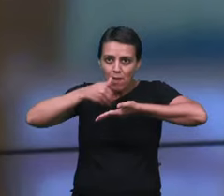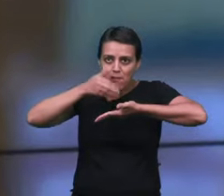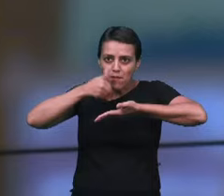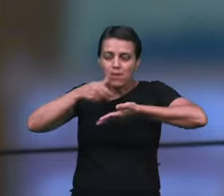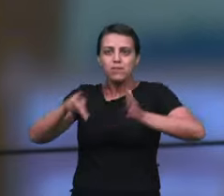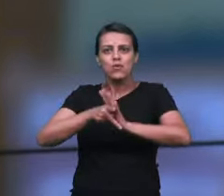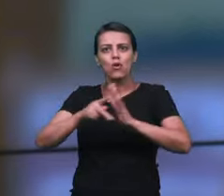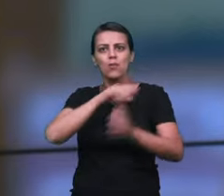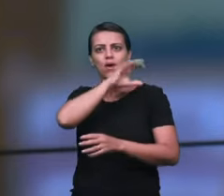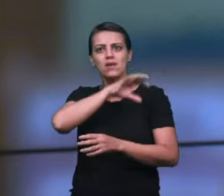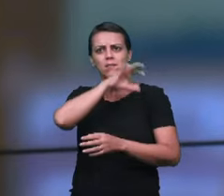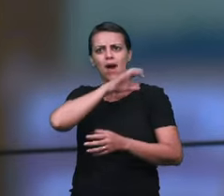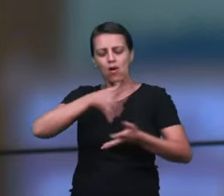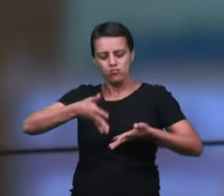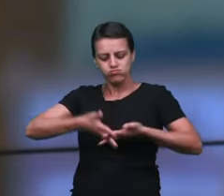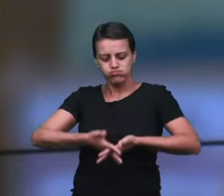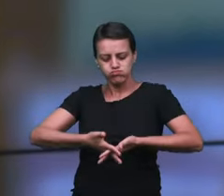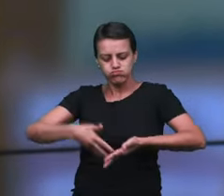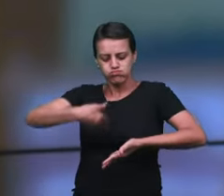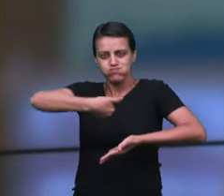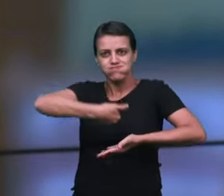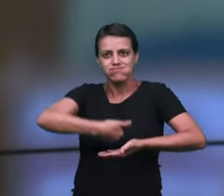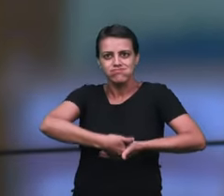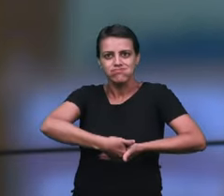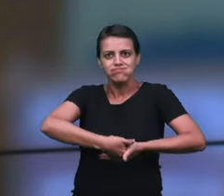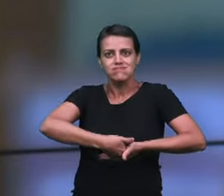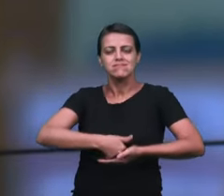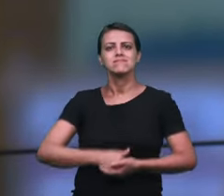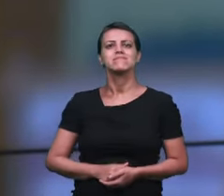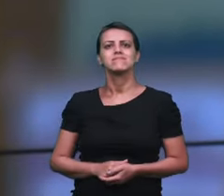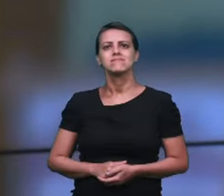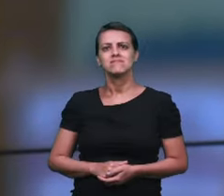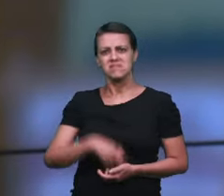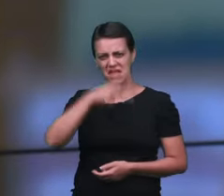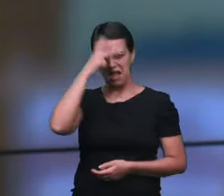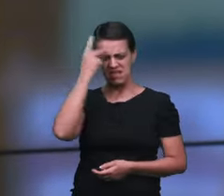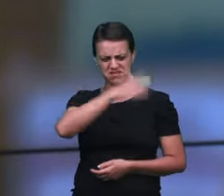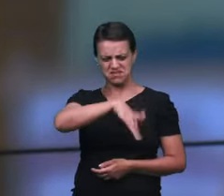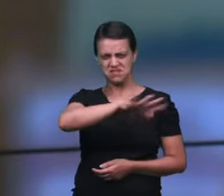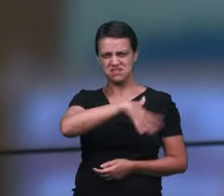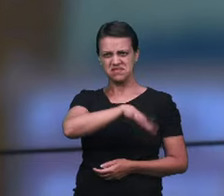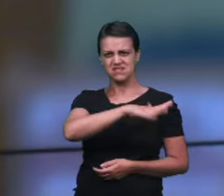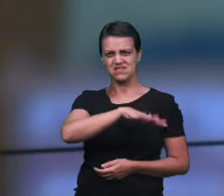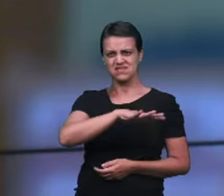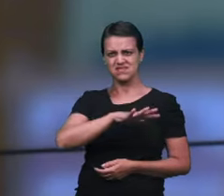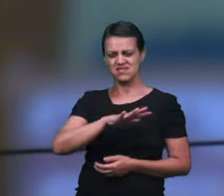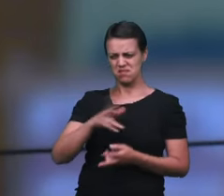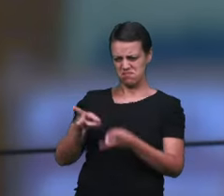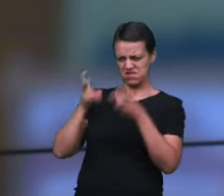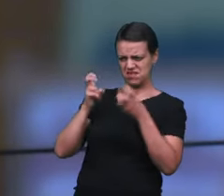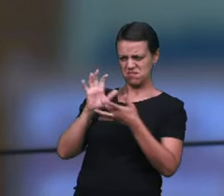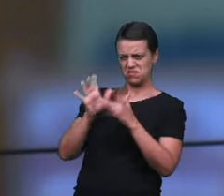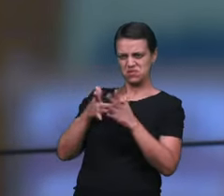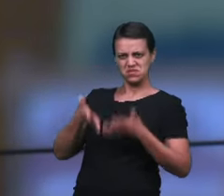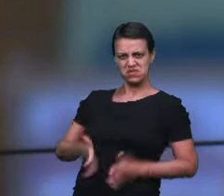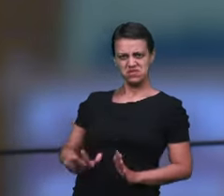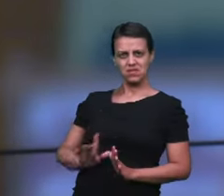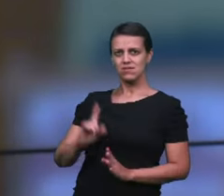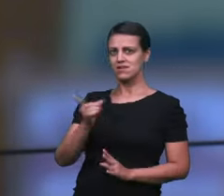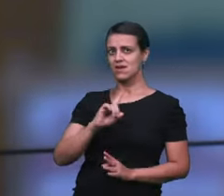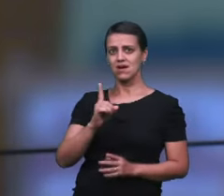Quando Jesus nasceu, as pessoas não perceberam, pois elas estavam, dormindo.